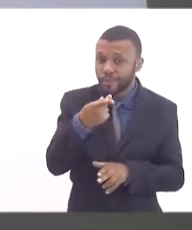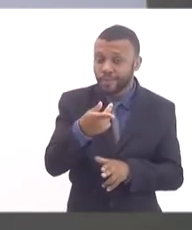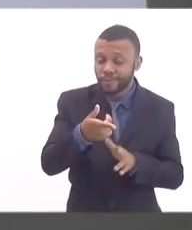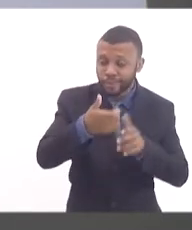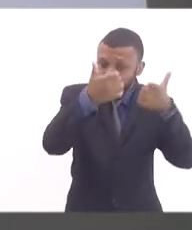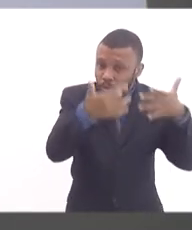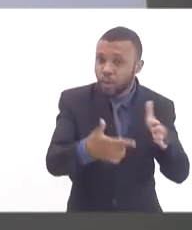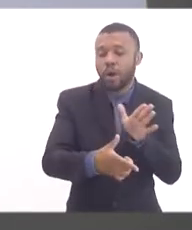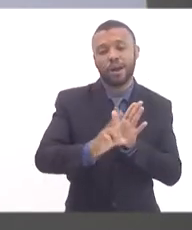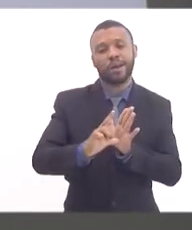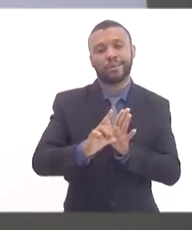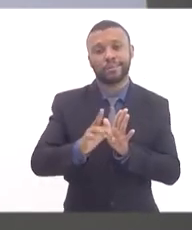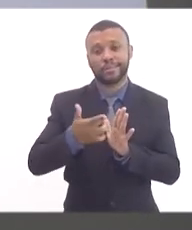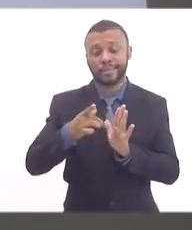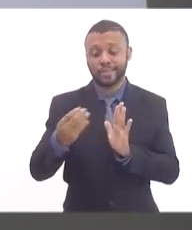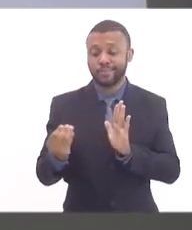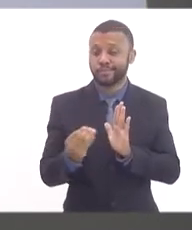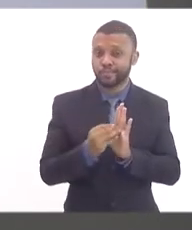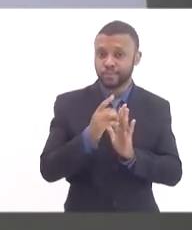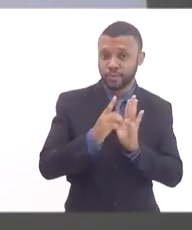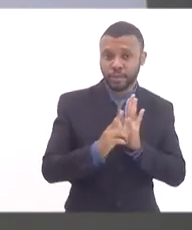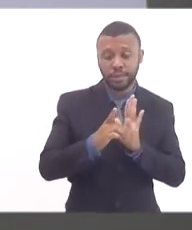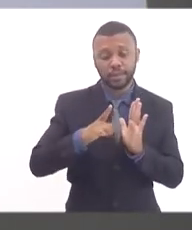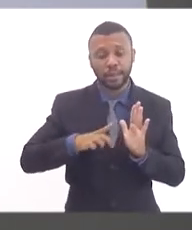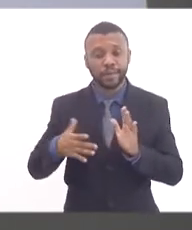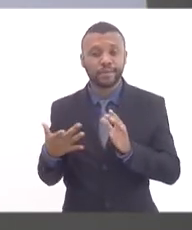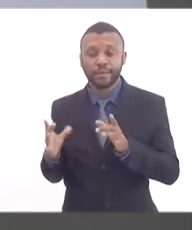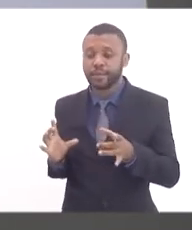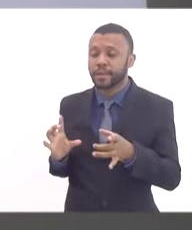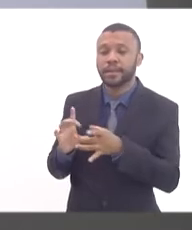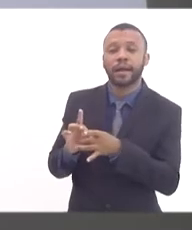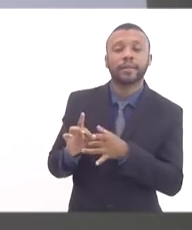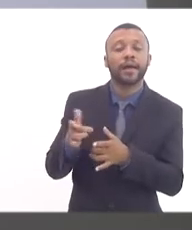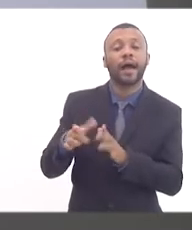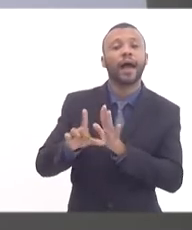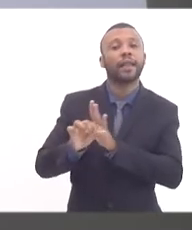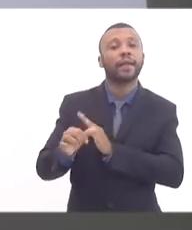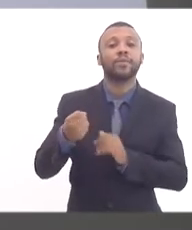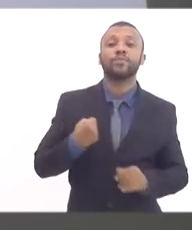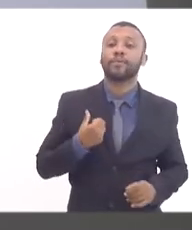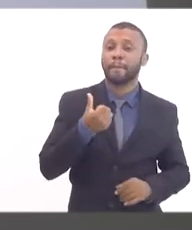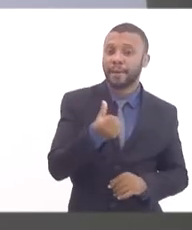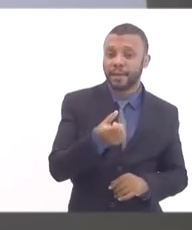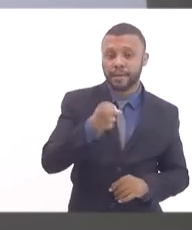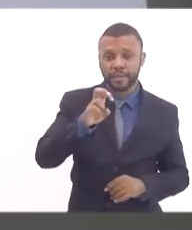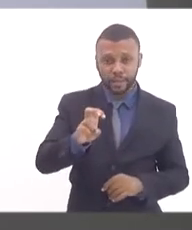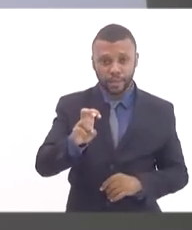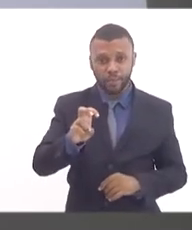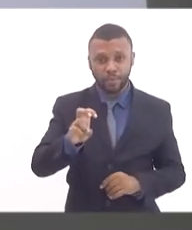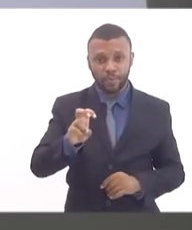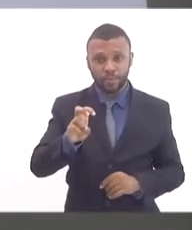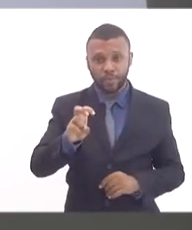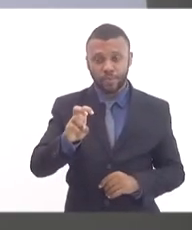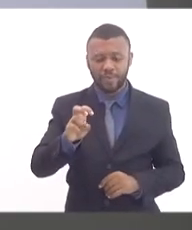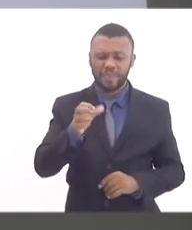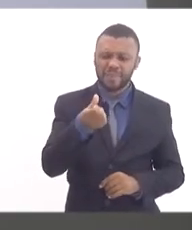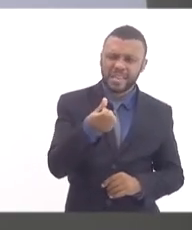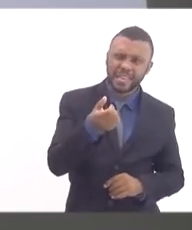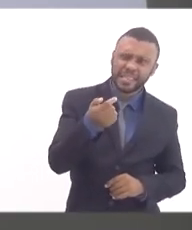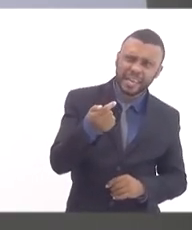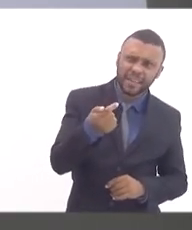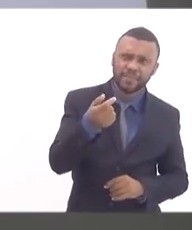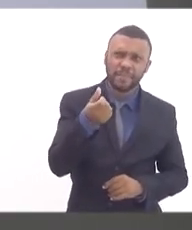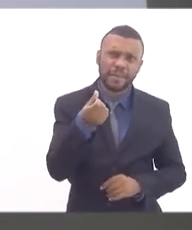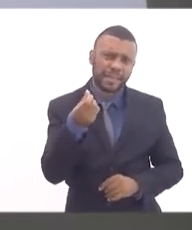no decreto ela é buscada na lei de Minas Gerais né a lei 65 67